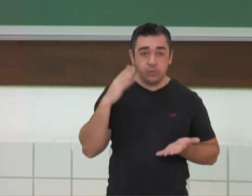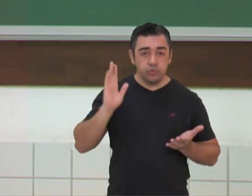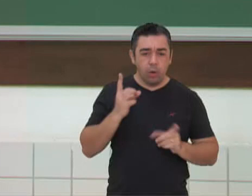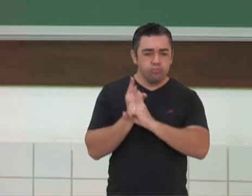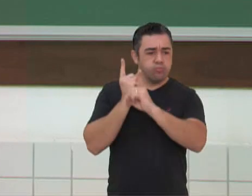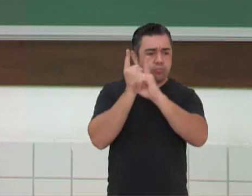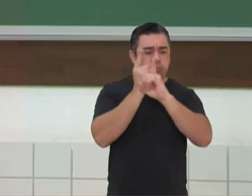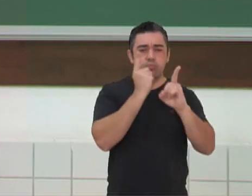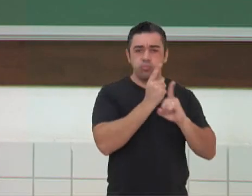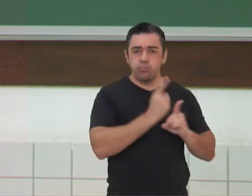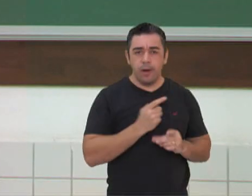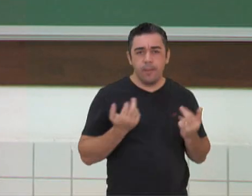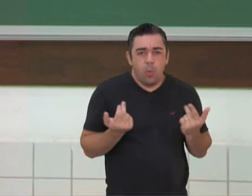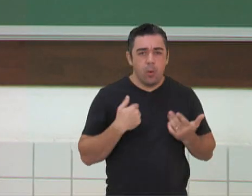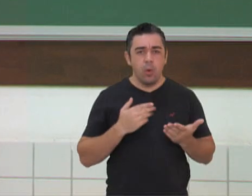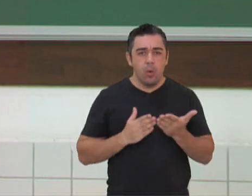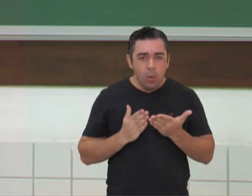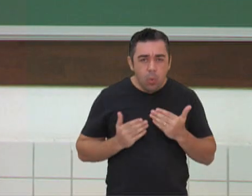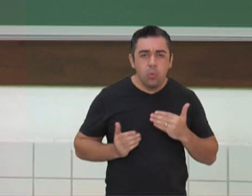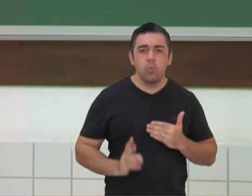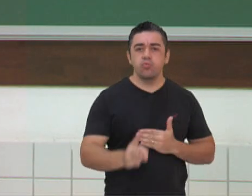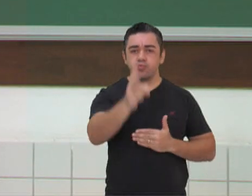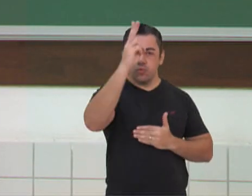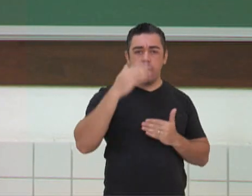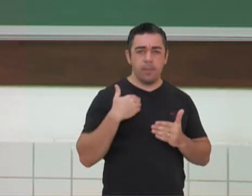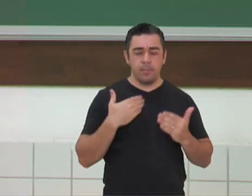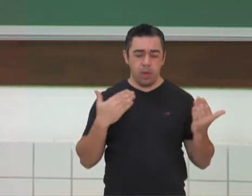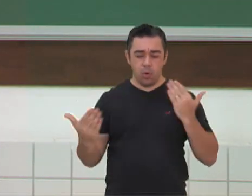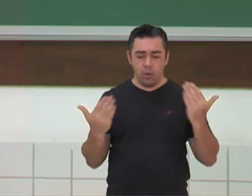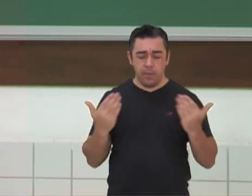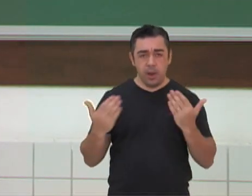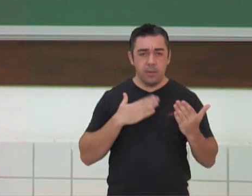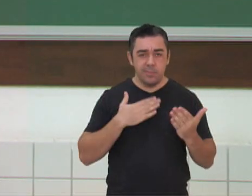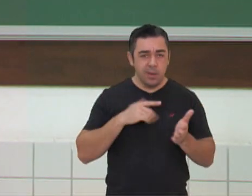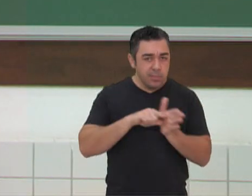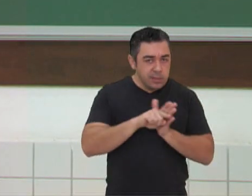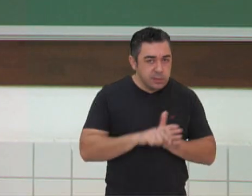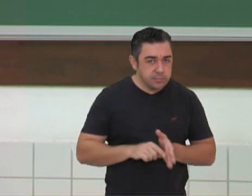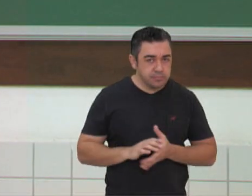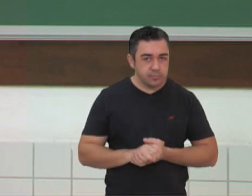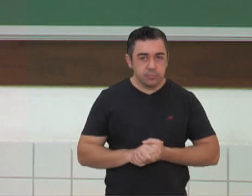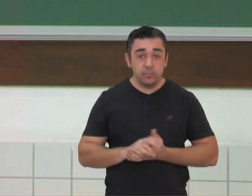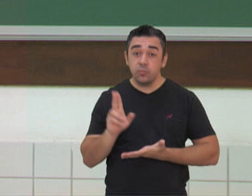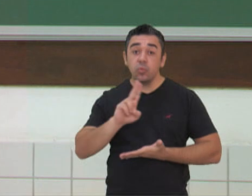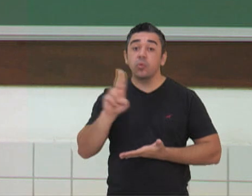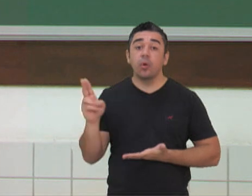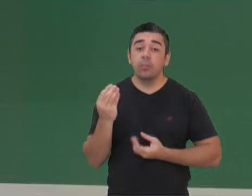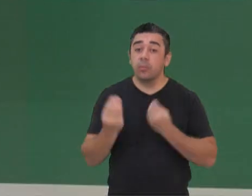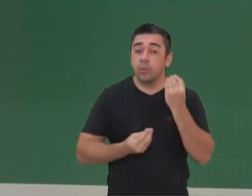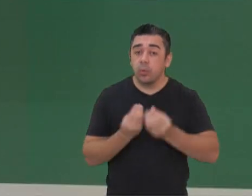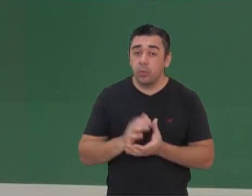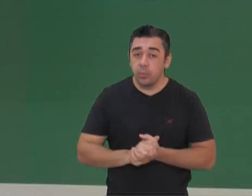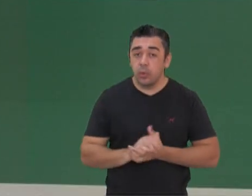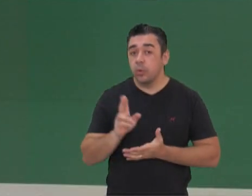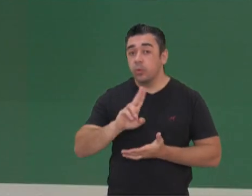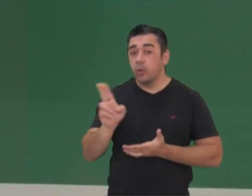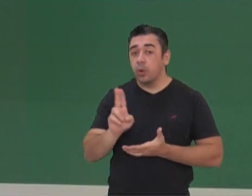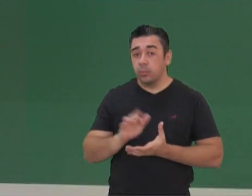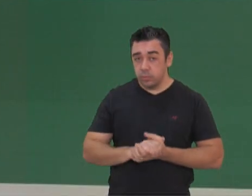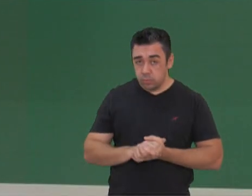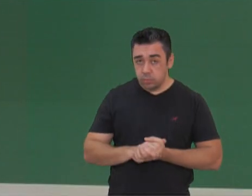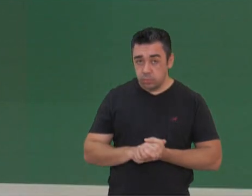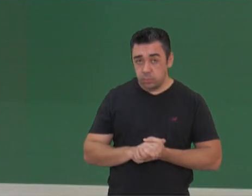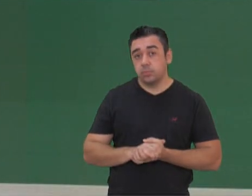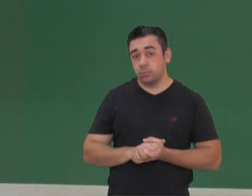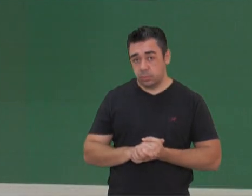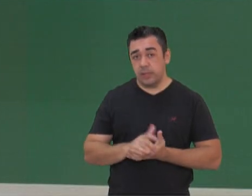tem para eu partir dali a minha pesquisa, né? Ou para eu comparar a minha pesquisa. Então, como é que a gente dá nome para os seres vivos?